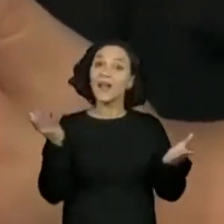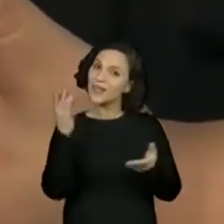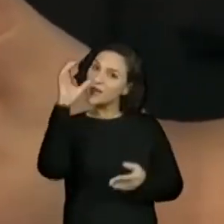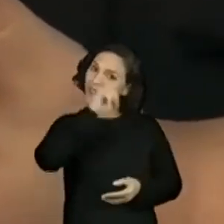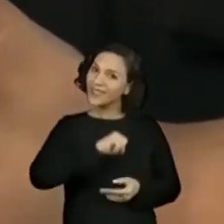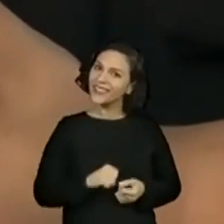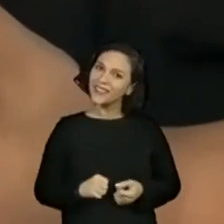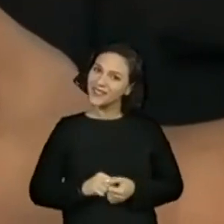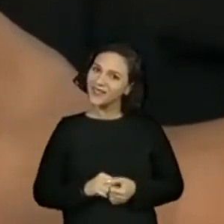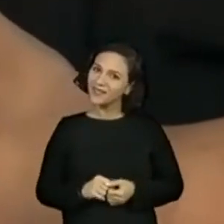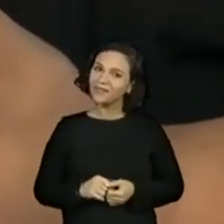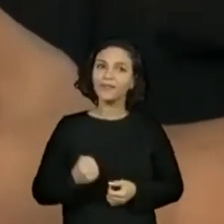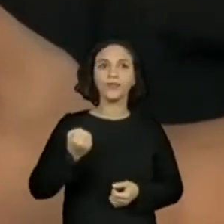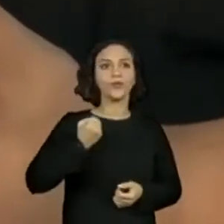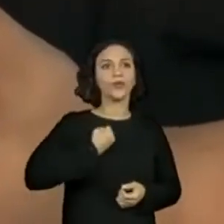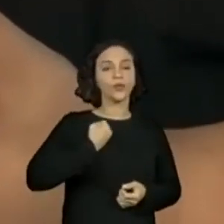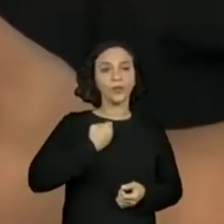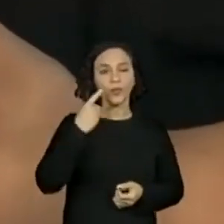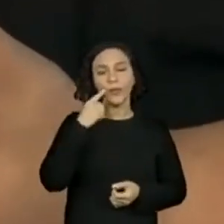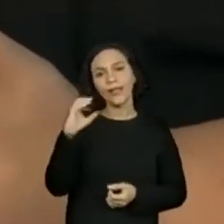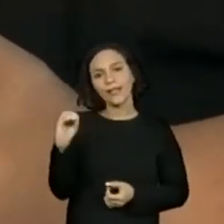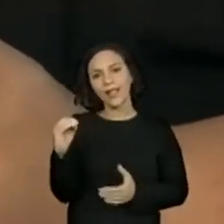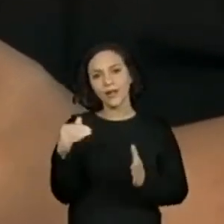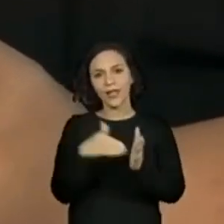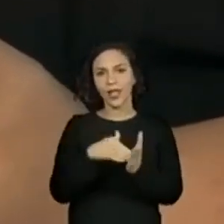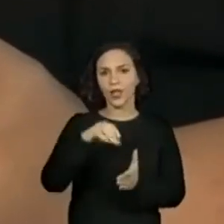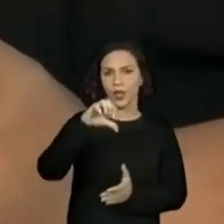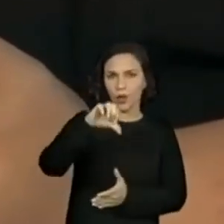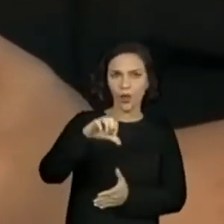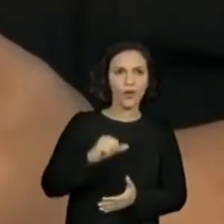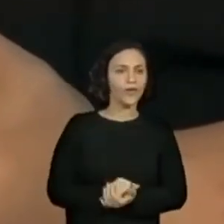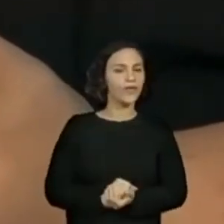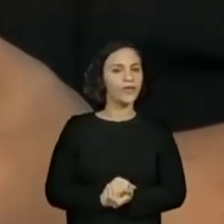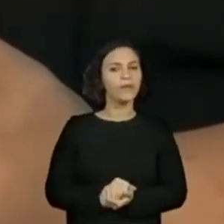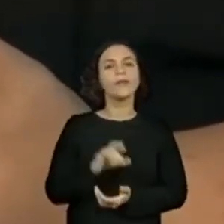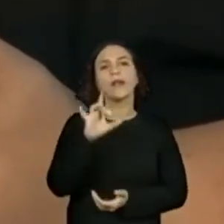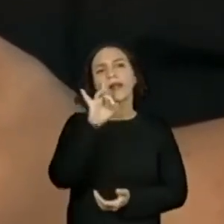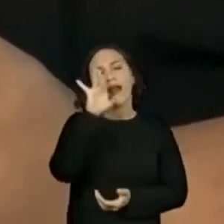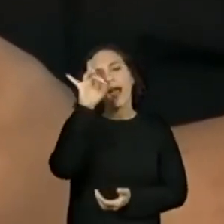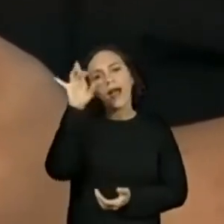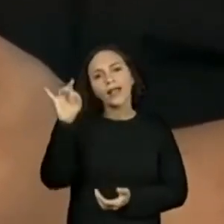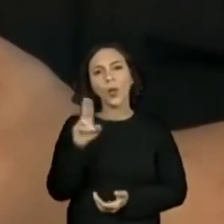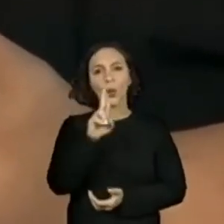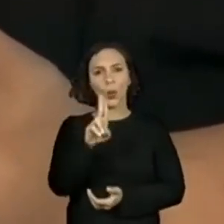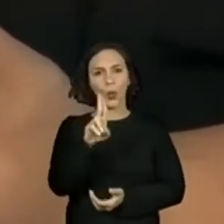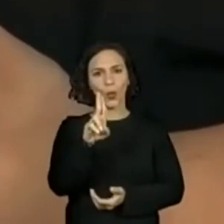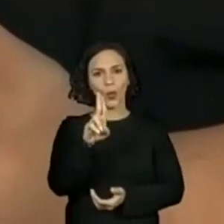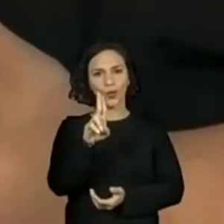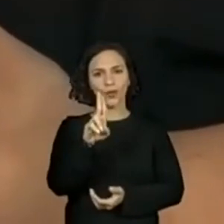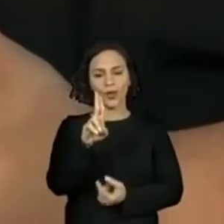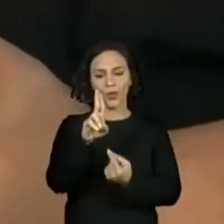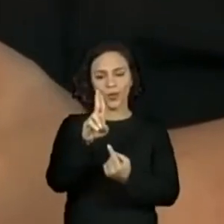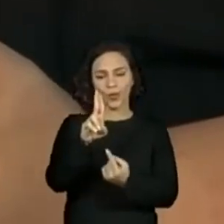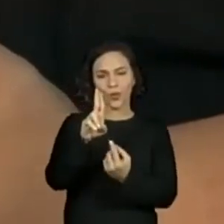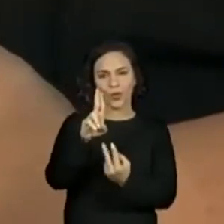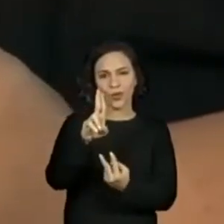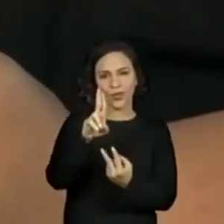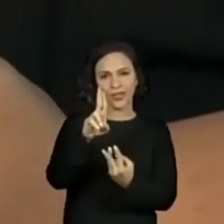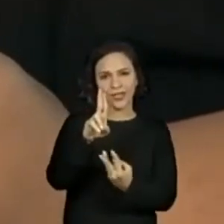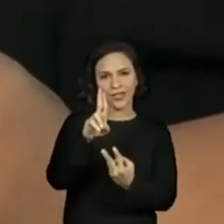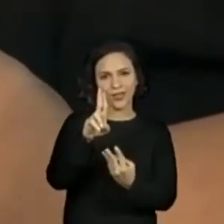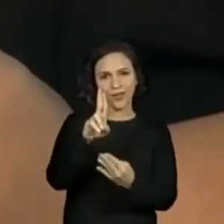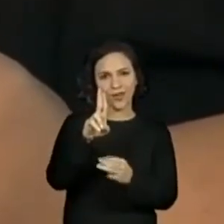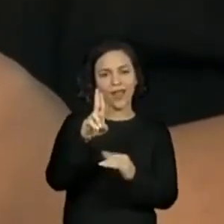um pouquinho. Os números têm do 0 até o 9, todas as unidades, todas as operações,